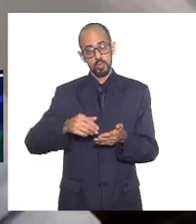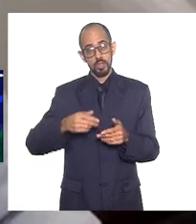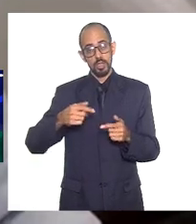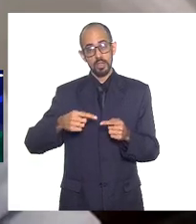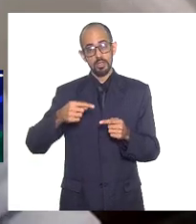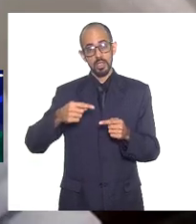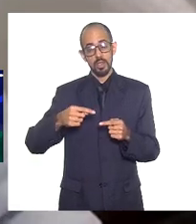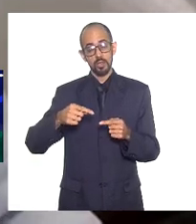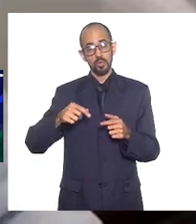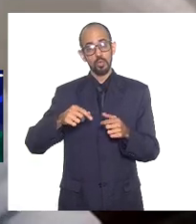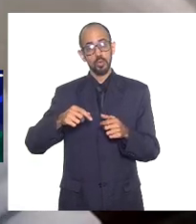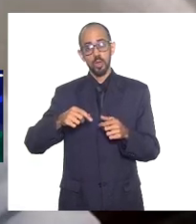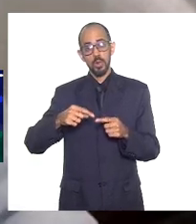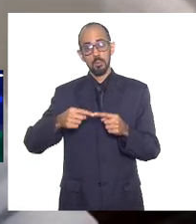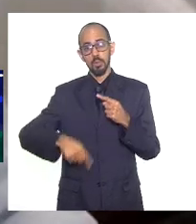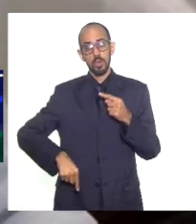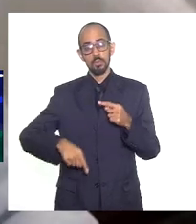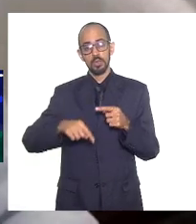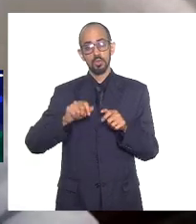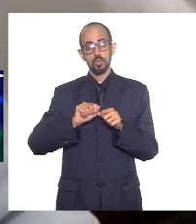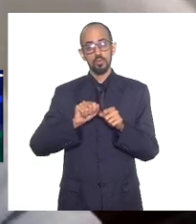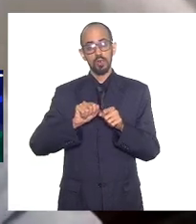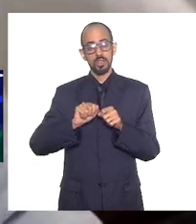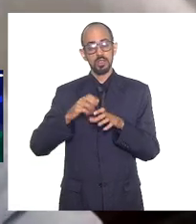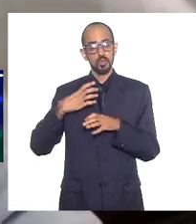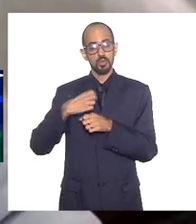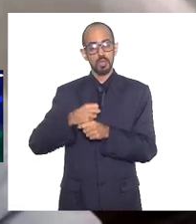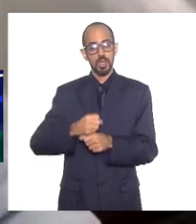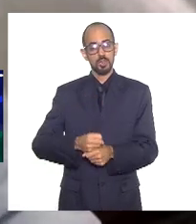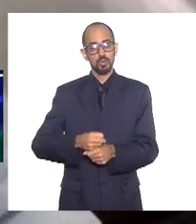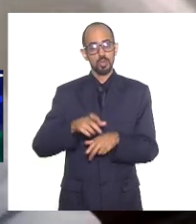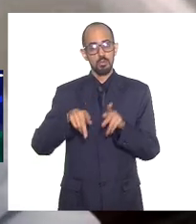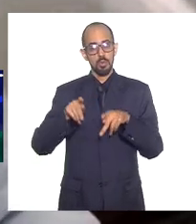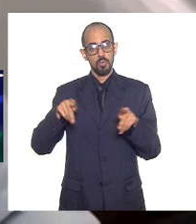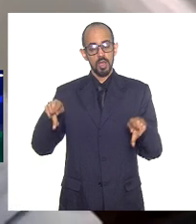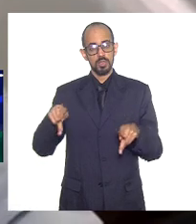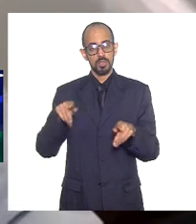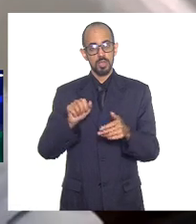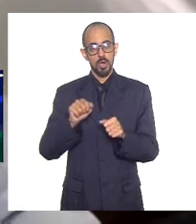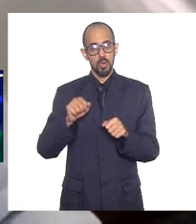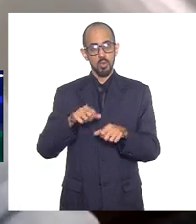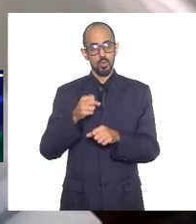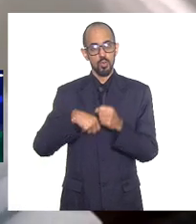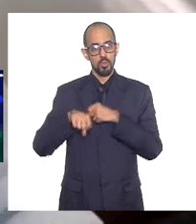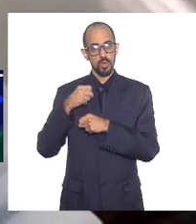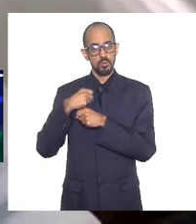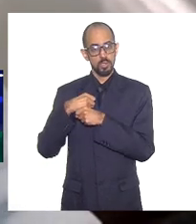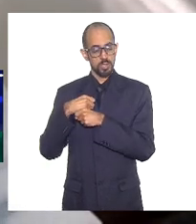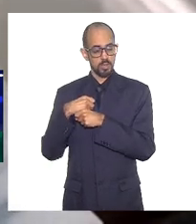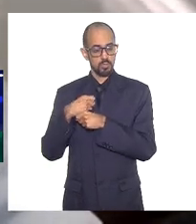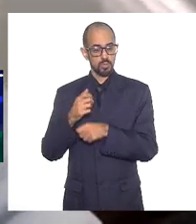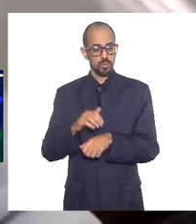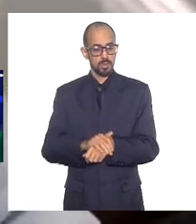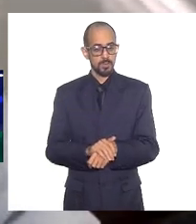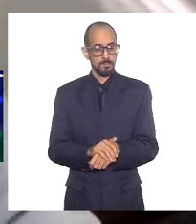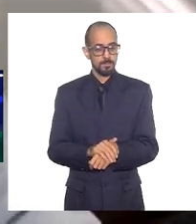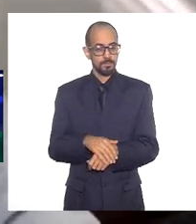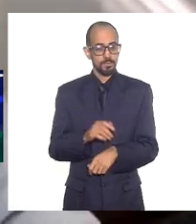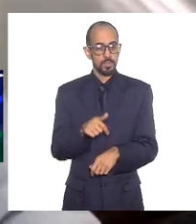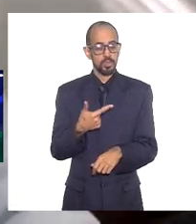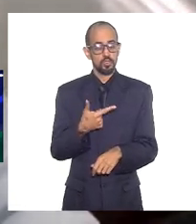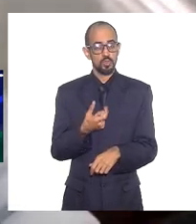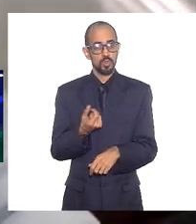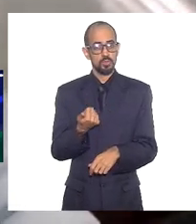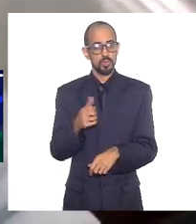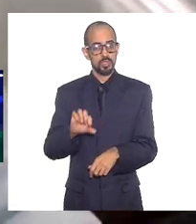impedido de realizar o censo que já deveria ter sido feito, deputada Tia Ju, no ano de 2020. Né? Enfim, desde